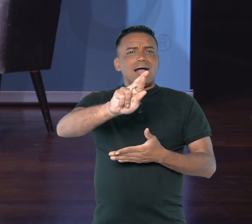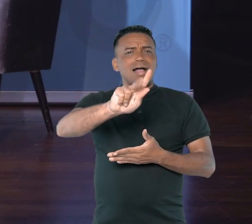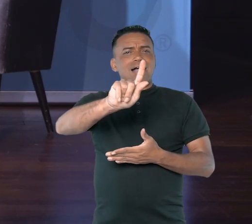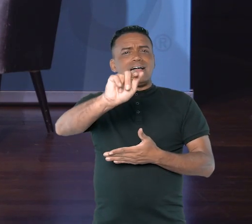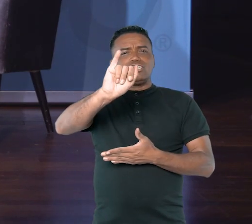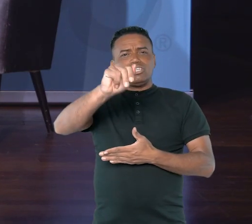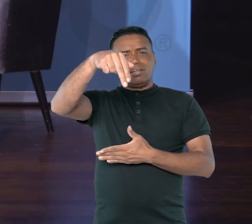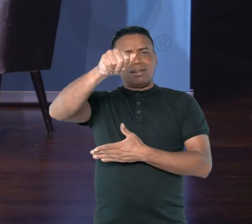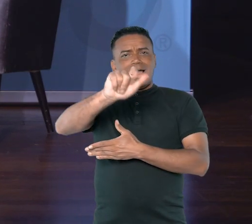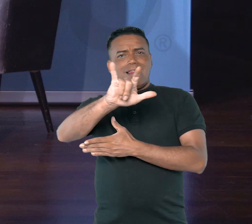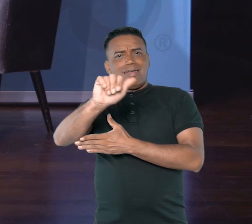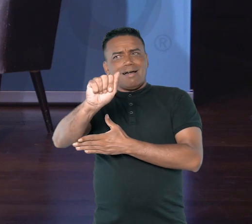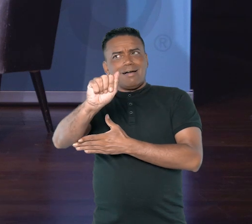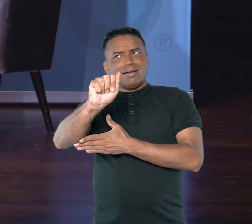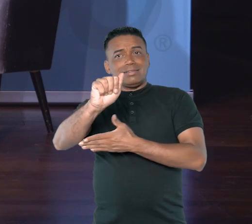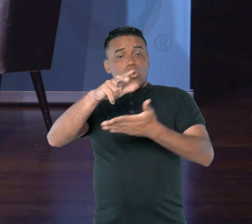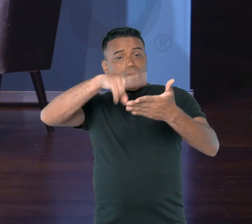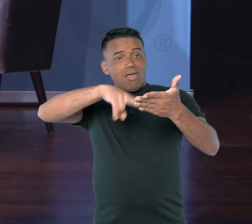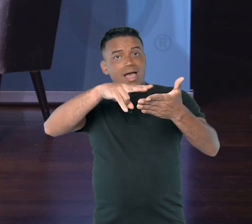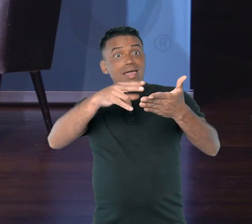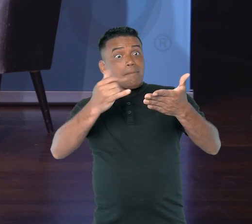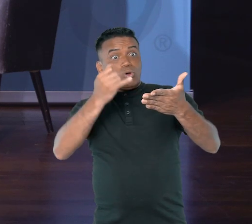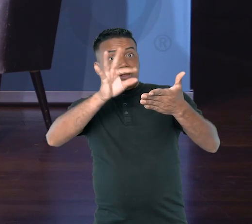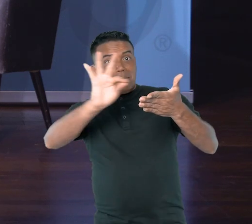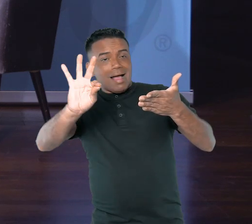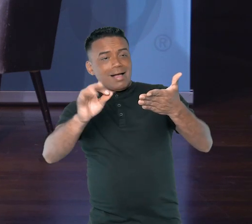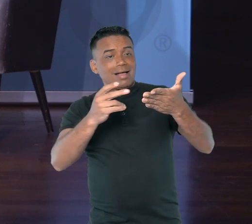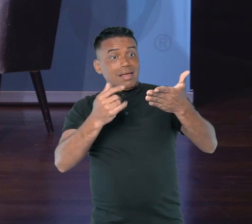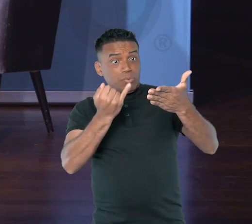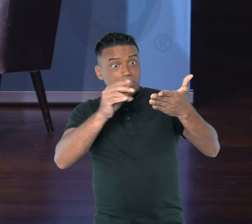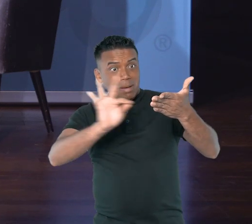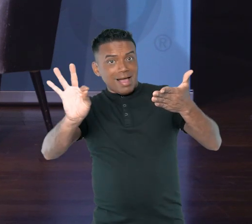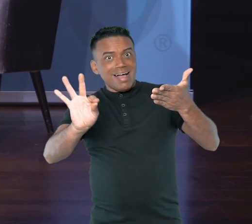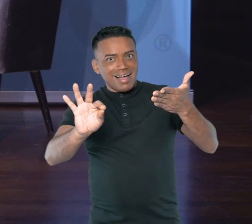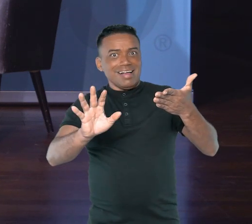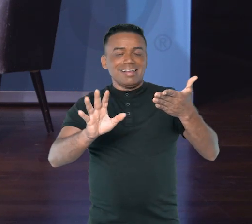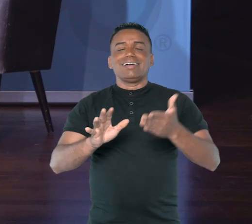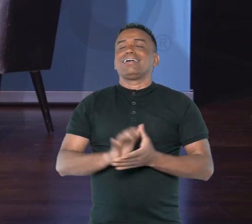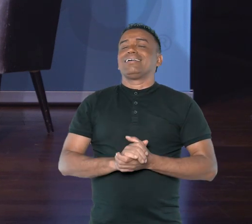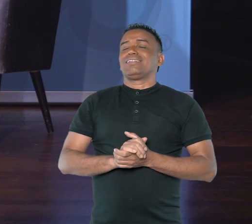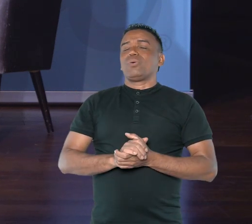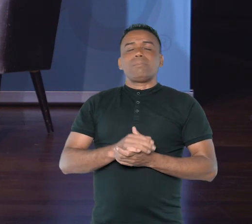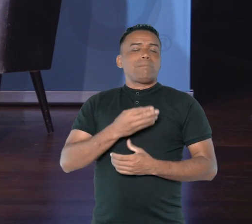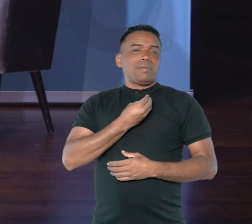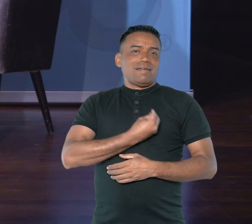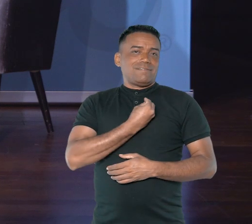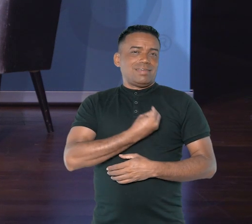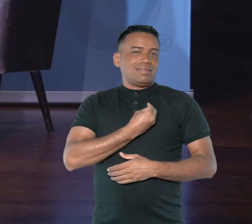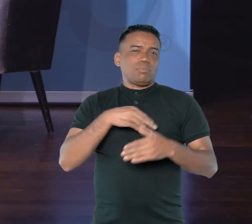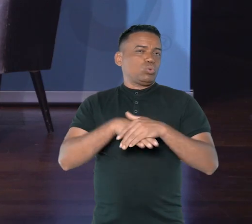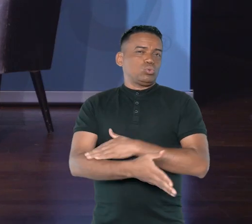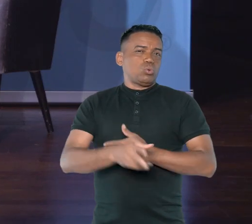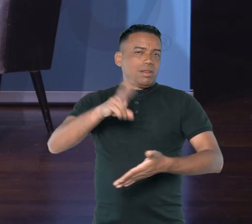assim aquelas notas na margem dos livros. Então, eu acho que a minha vida de leitora começa muito cedo, praticamente